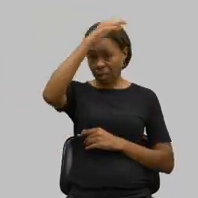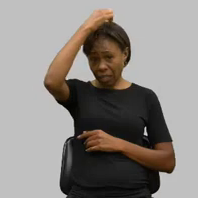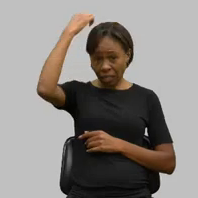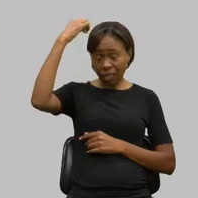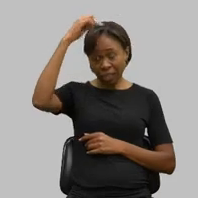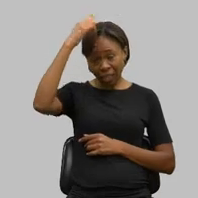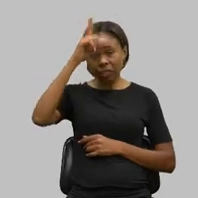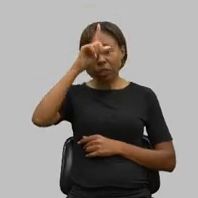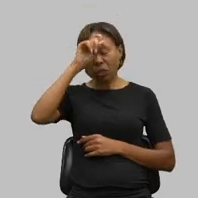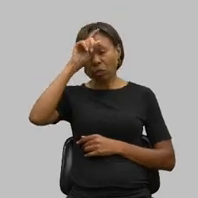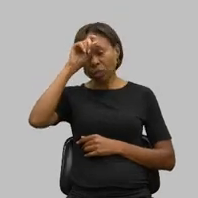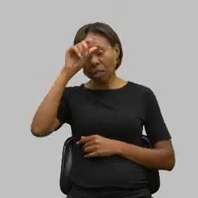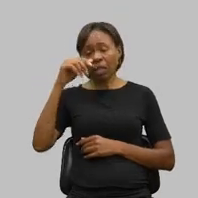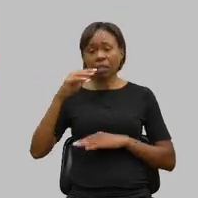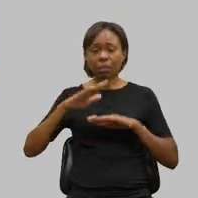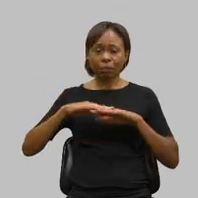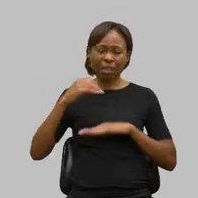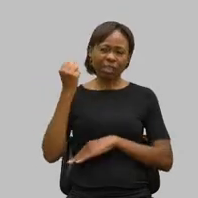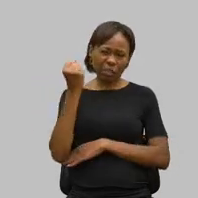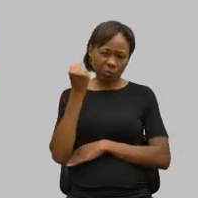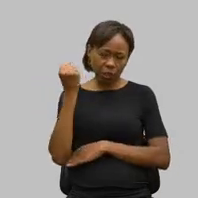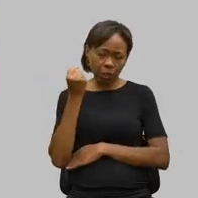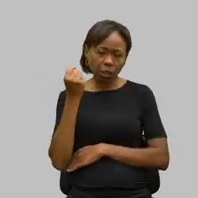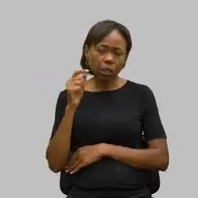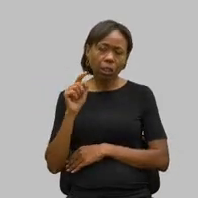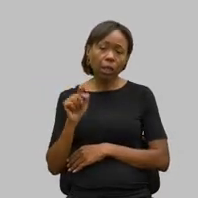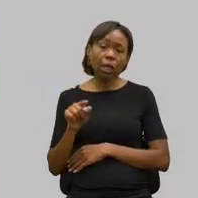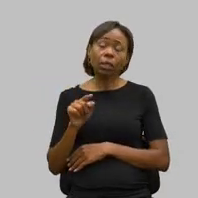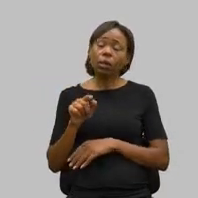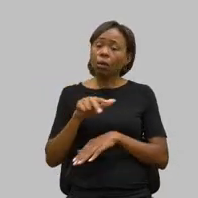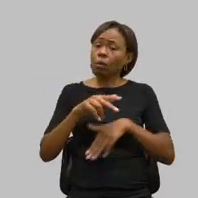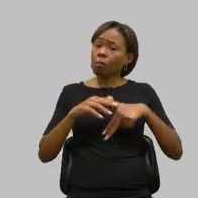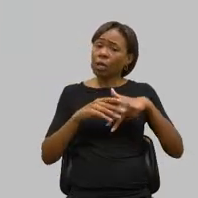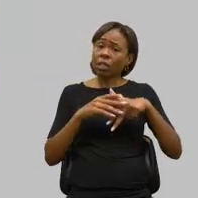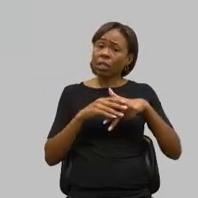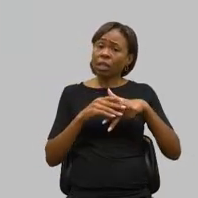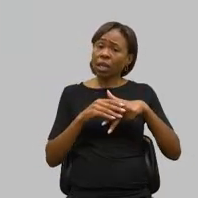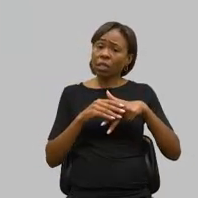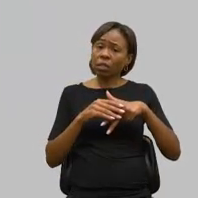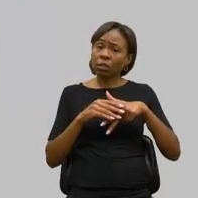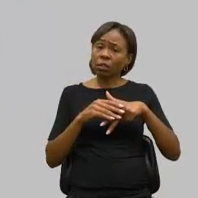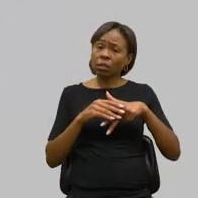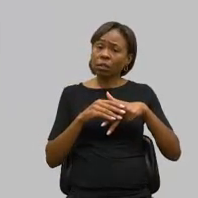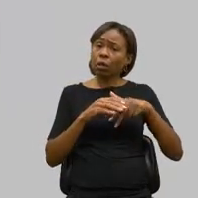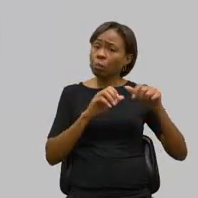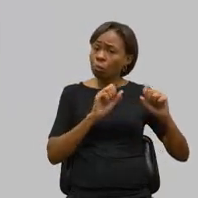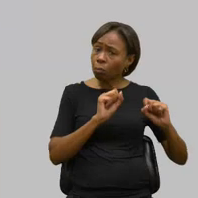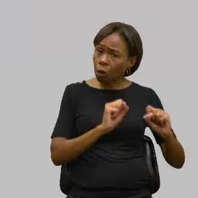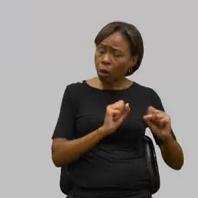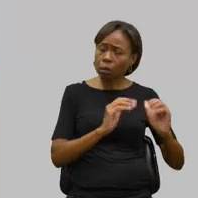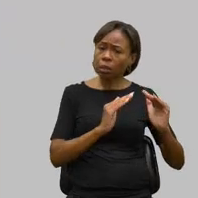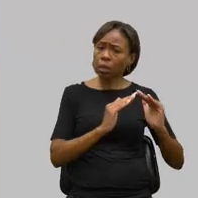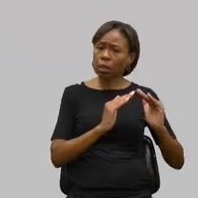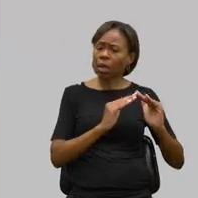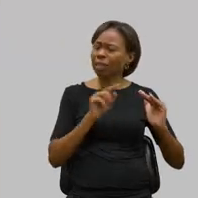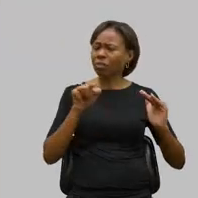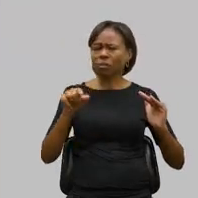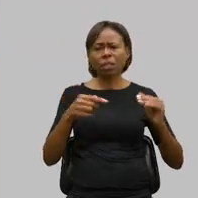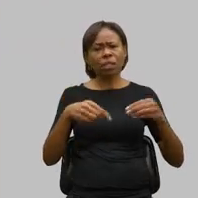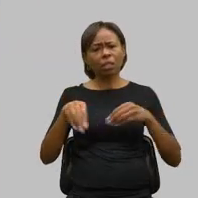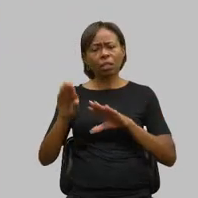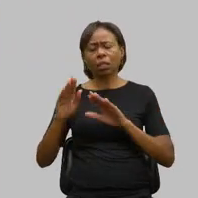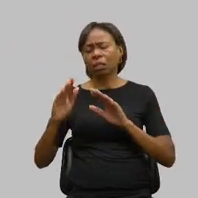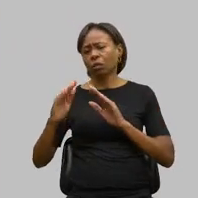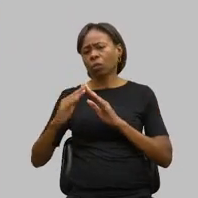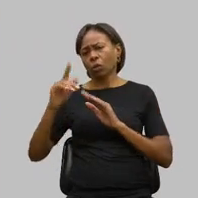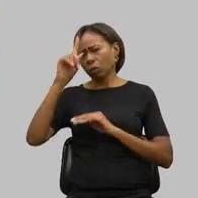de alta complexidade, não fiquem com o paciente que poderia estar em casa ou no hospital menor, girando aquele leito de alta complexidade. É